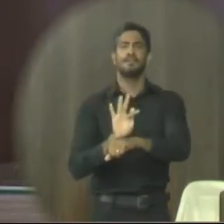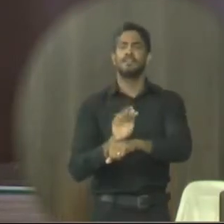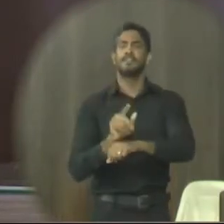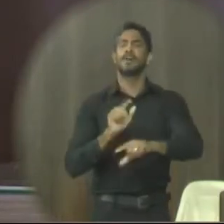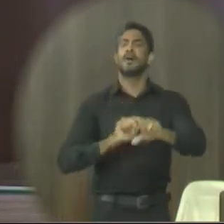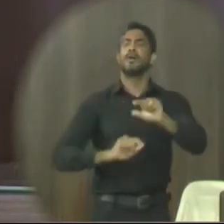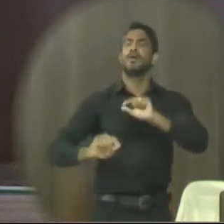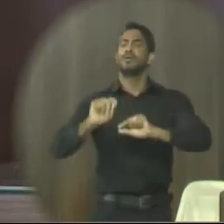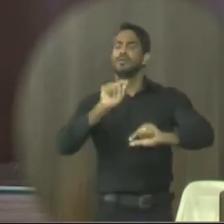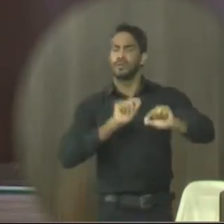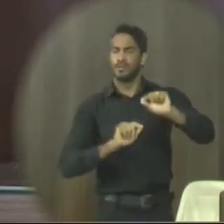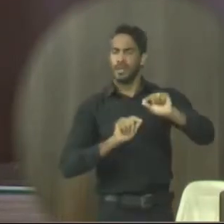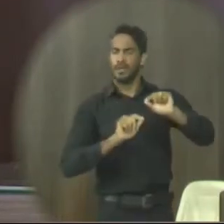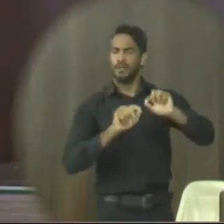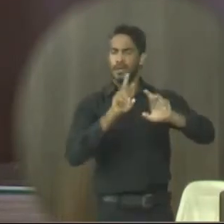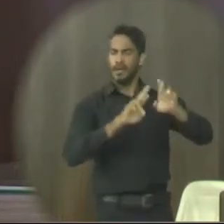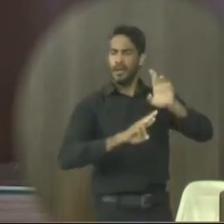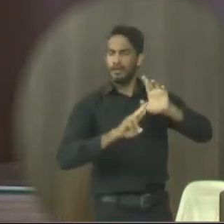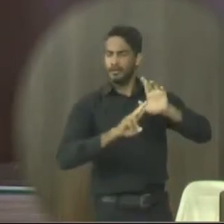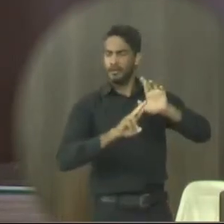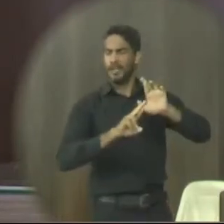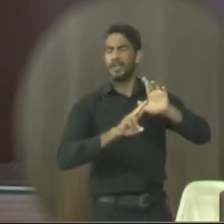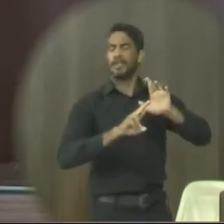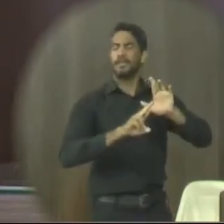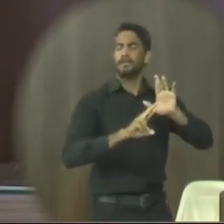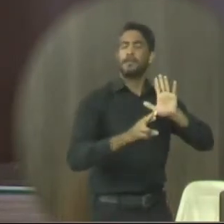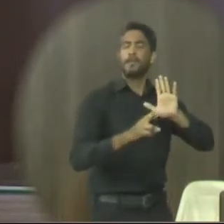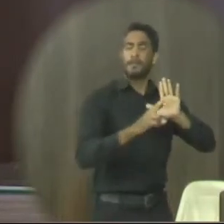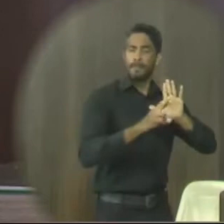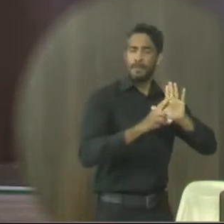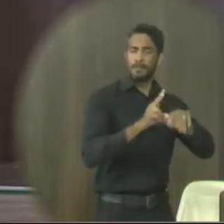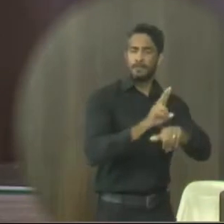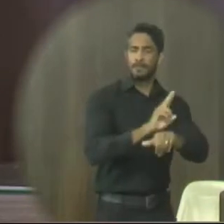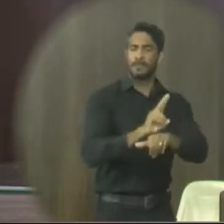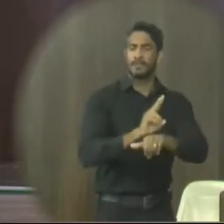se refere à transparência da gestão fiscal, bem como